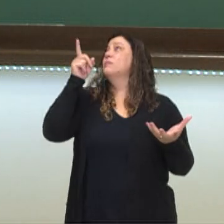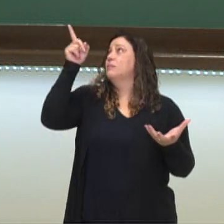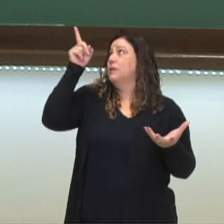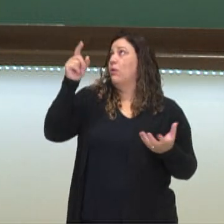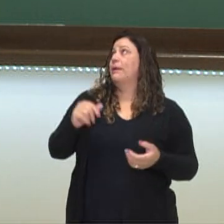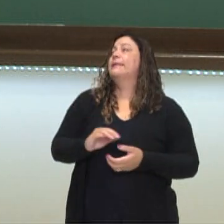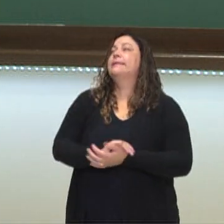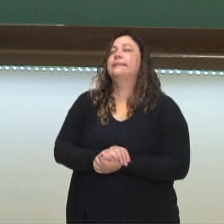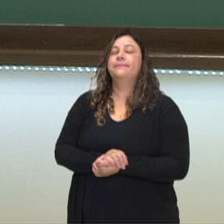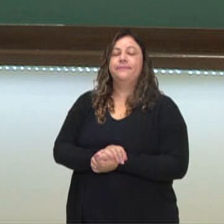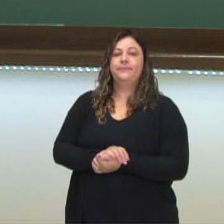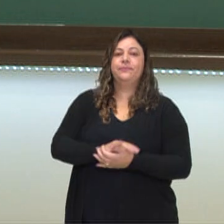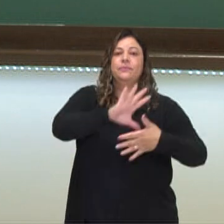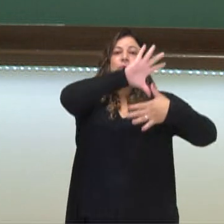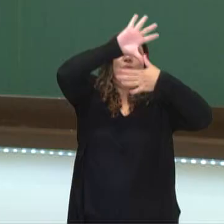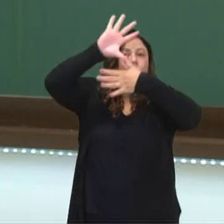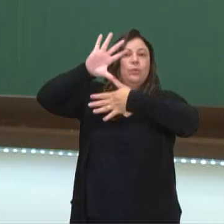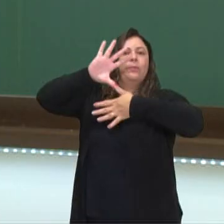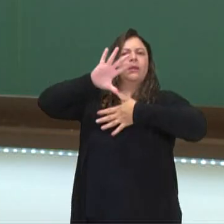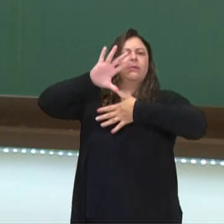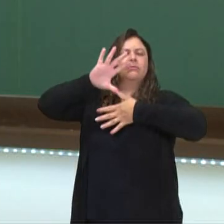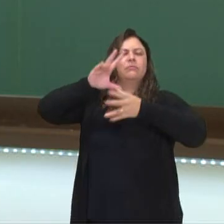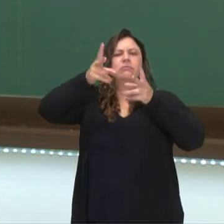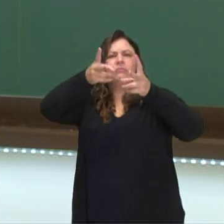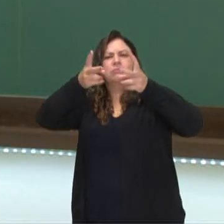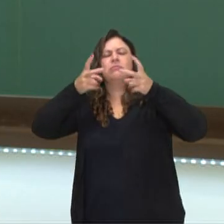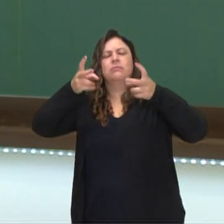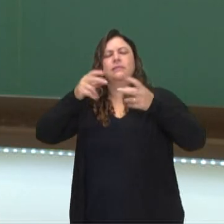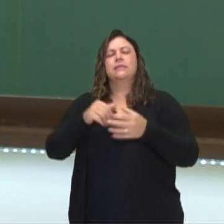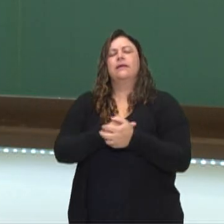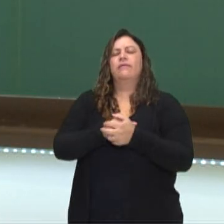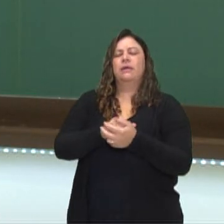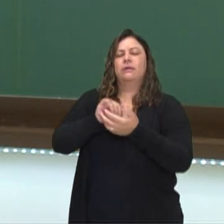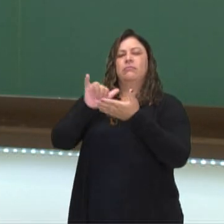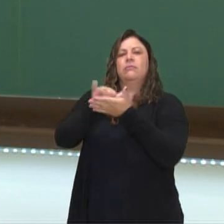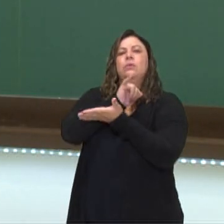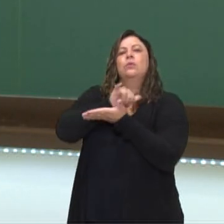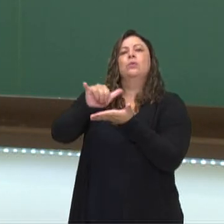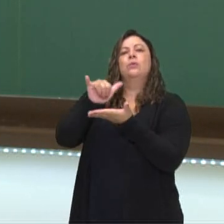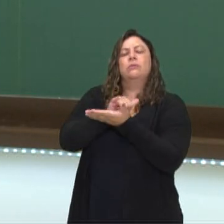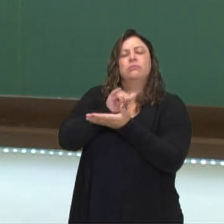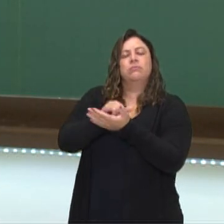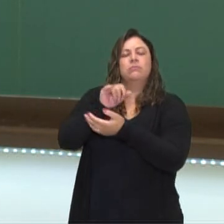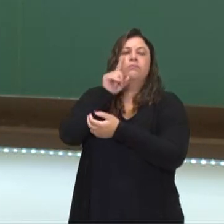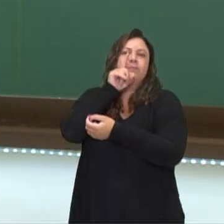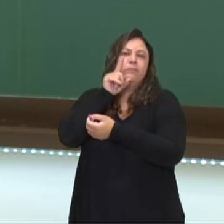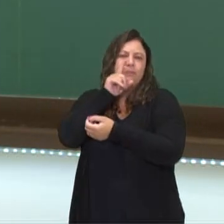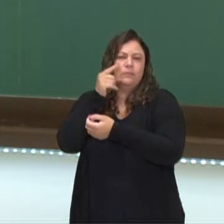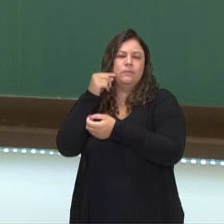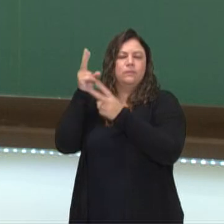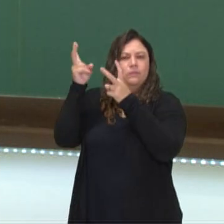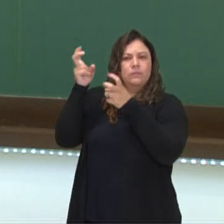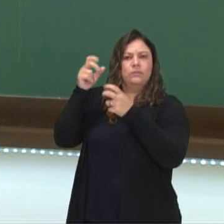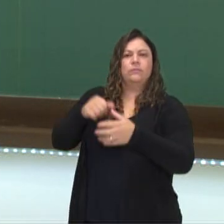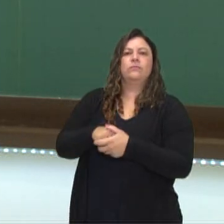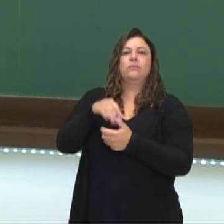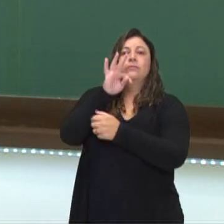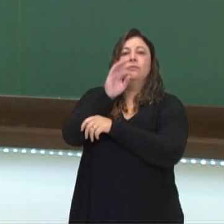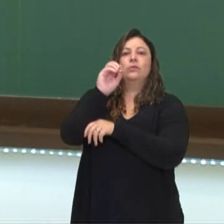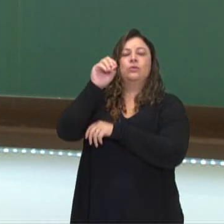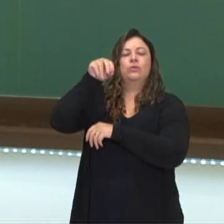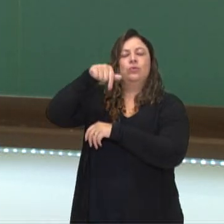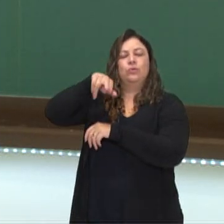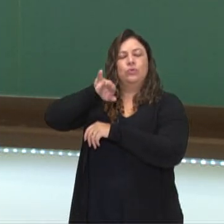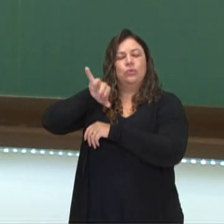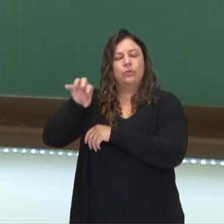tela e vamos observar Nova York e Tóquio. Nós temos dois locais distintos da superfície do